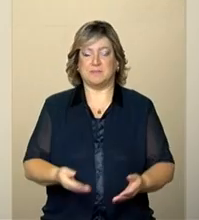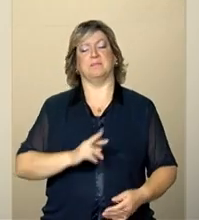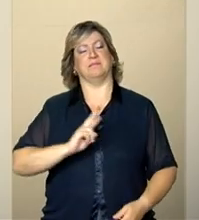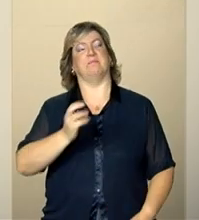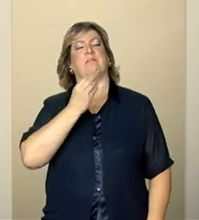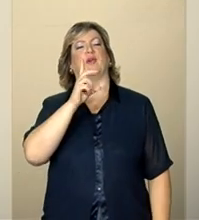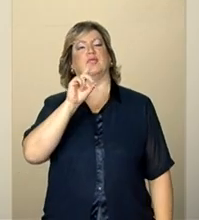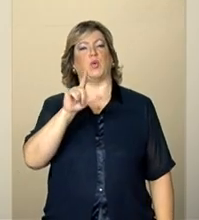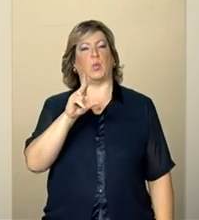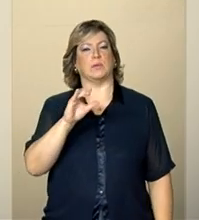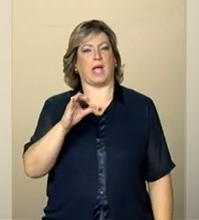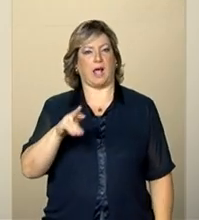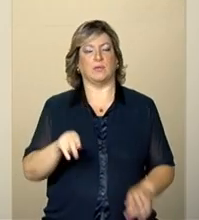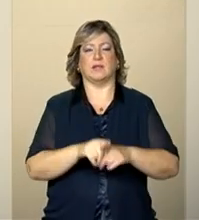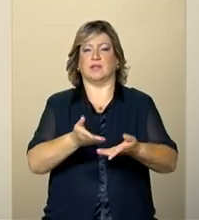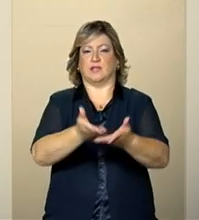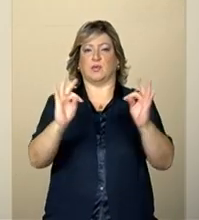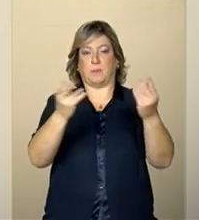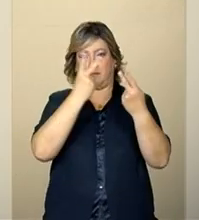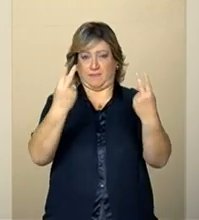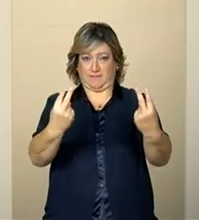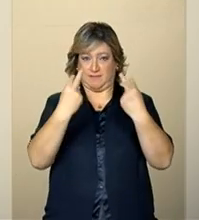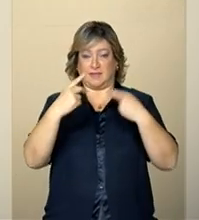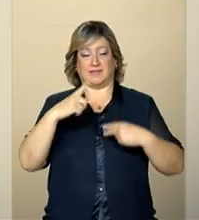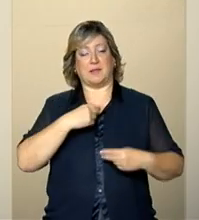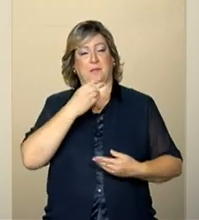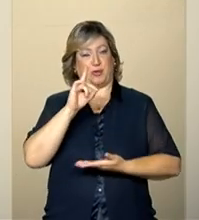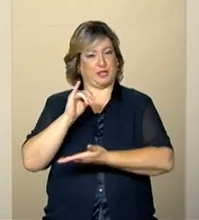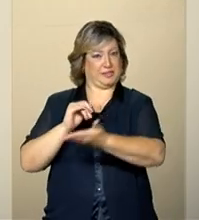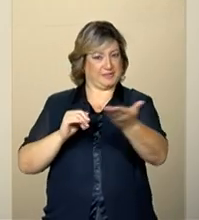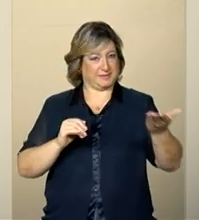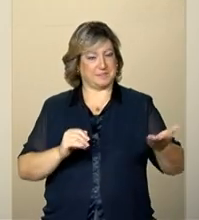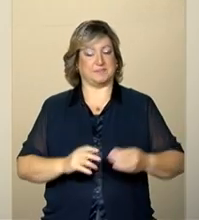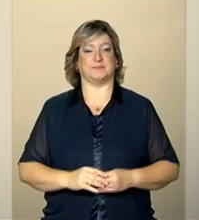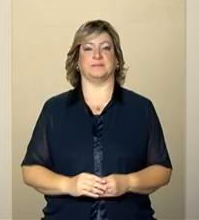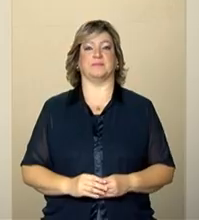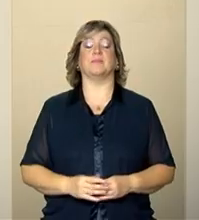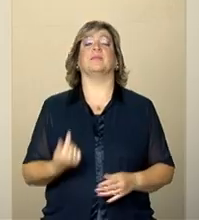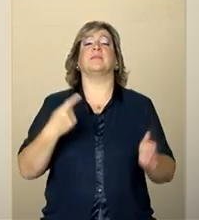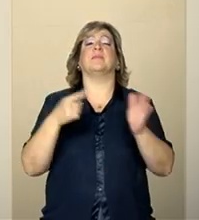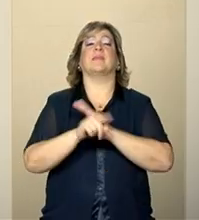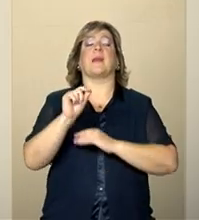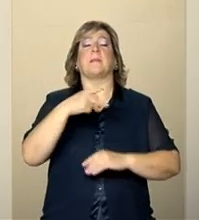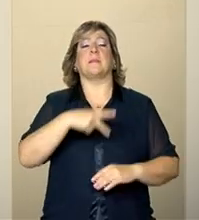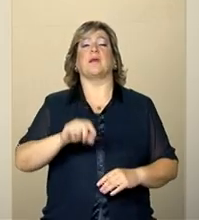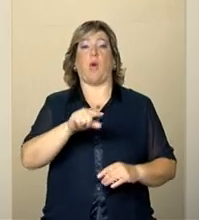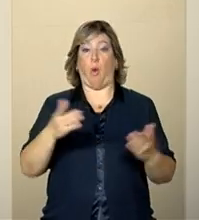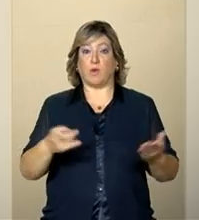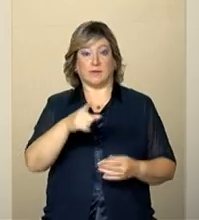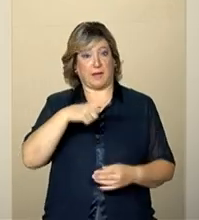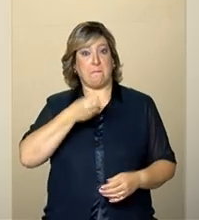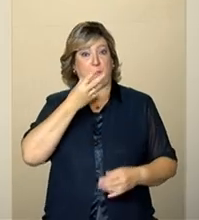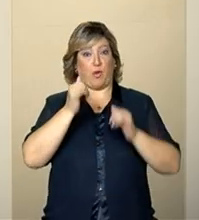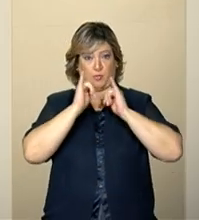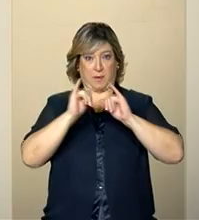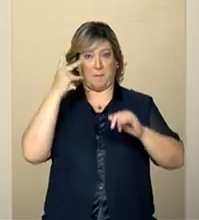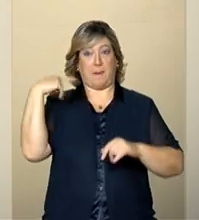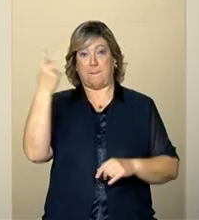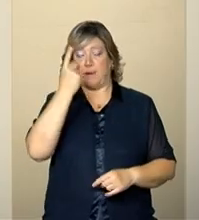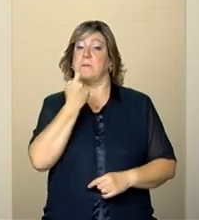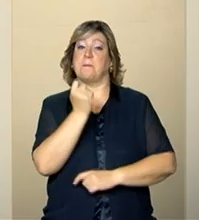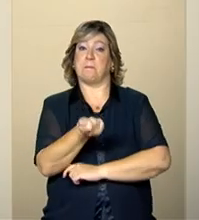Bom dia Luciano e bom dia para você que nos acompanha aqui no café presidenta hoje a senhora tem uma boa notícia para os